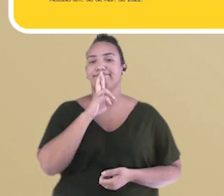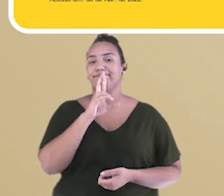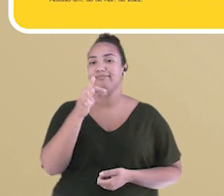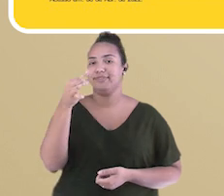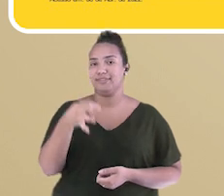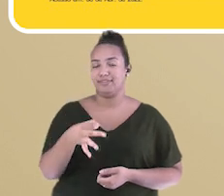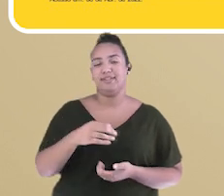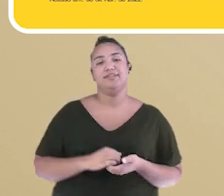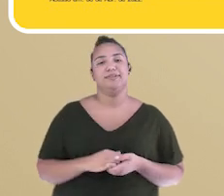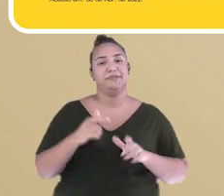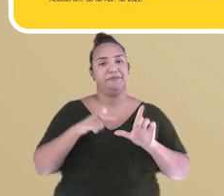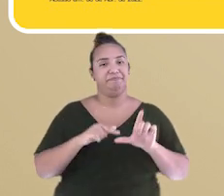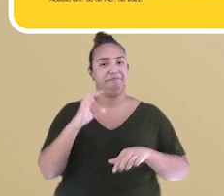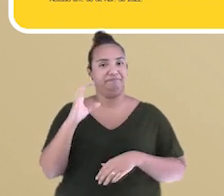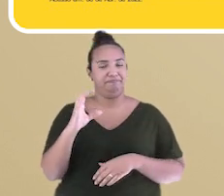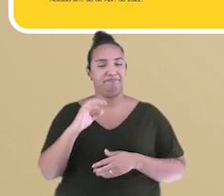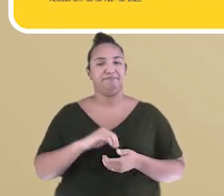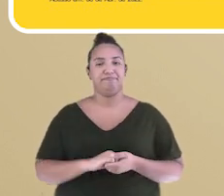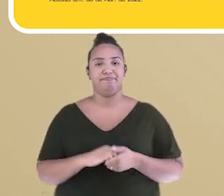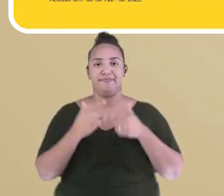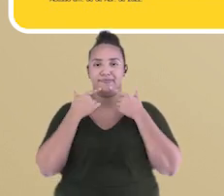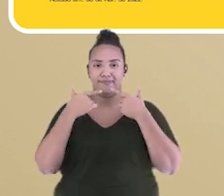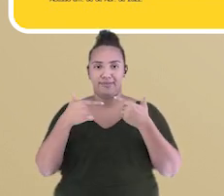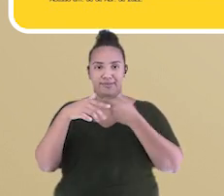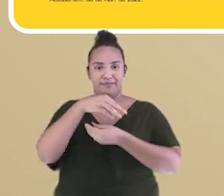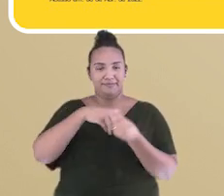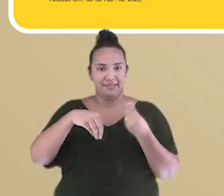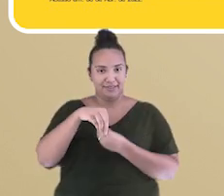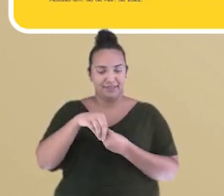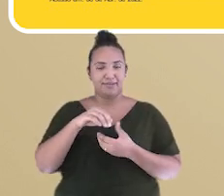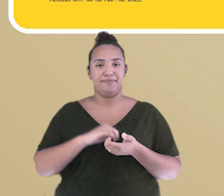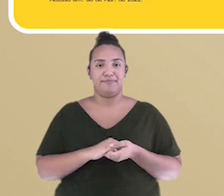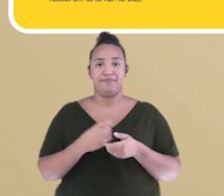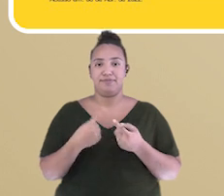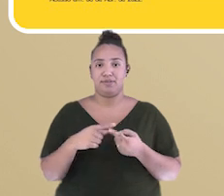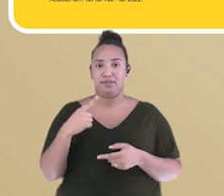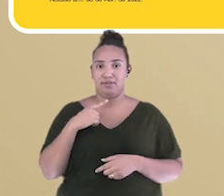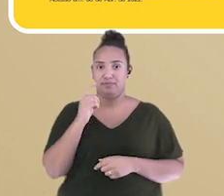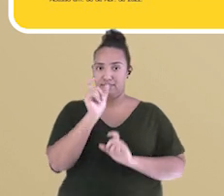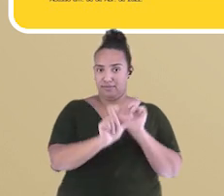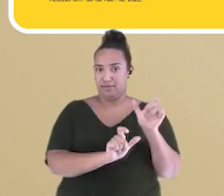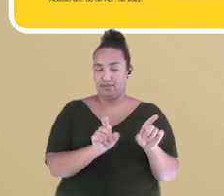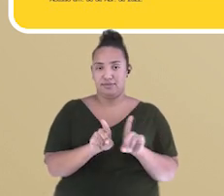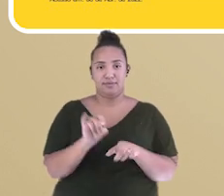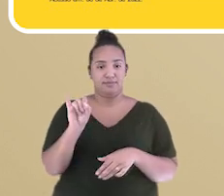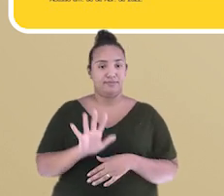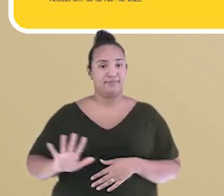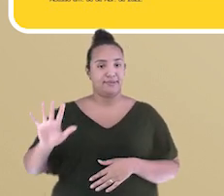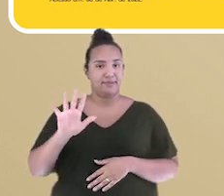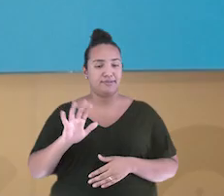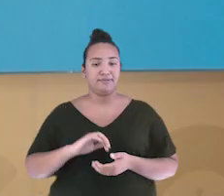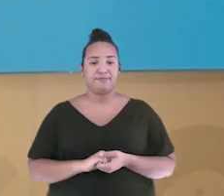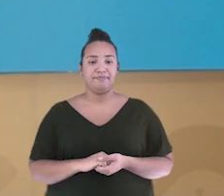Resposta da questão 5, letra C, linguagem mista ou híbrida, pois há o uso de palavras e